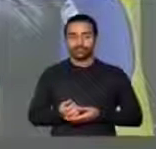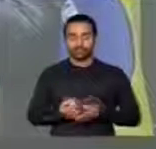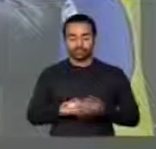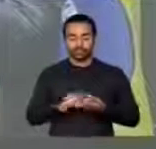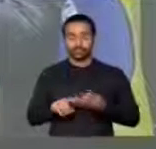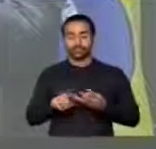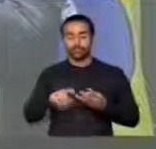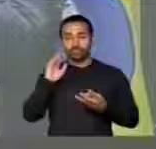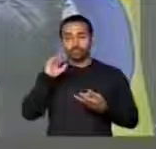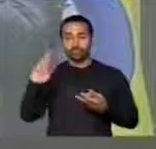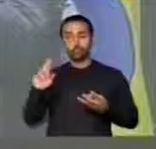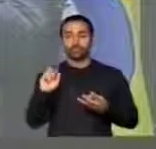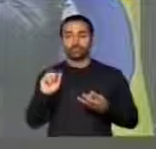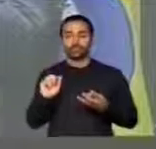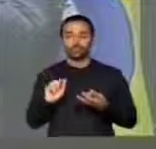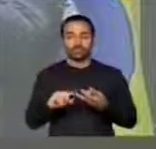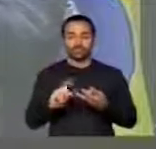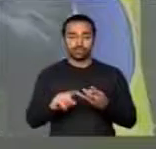senhor